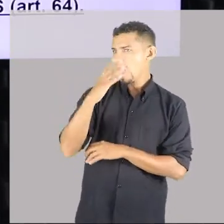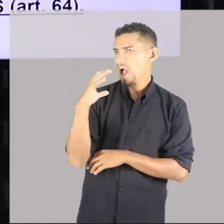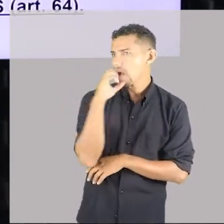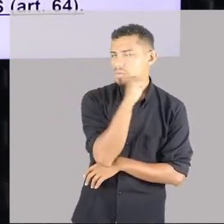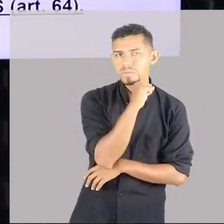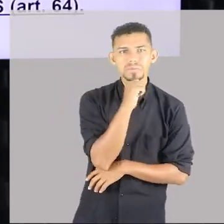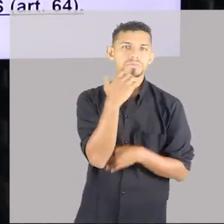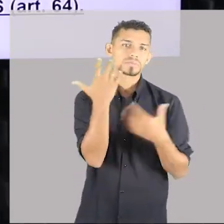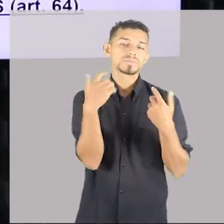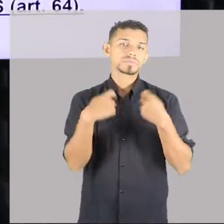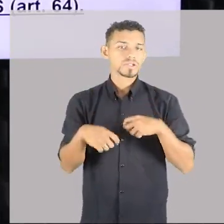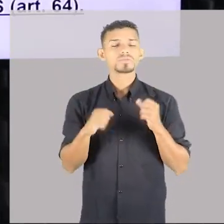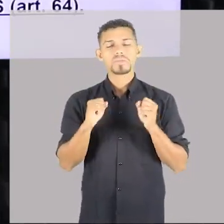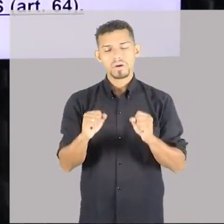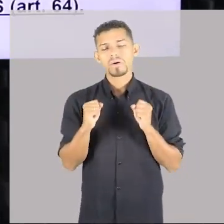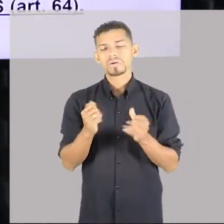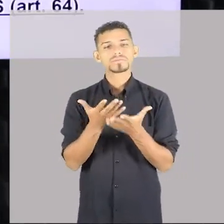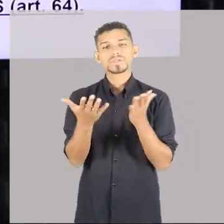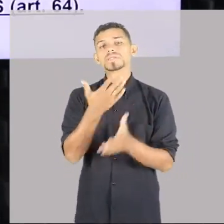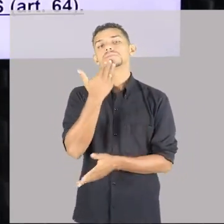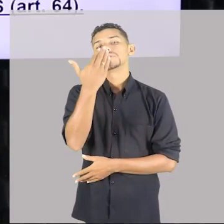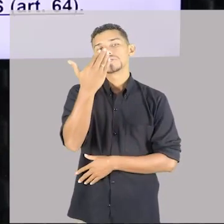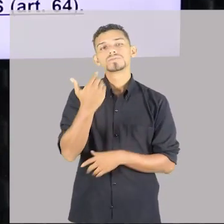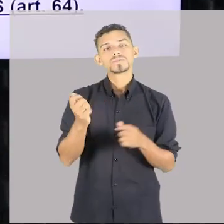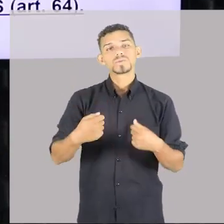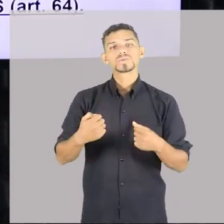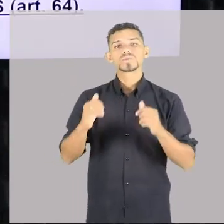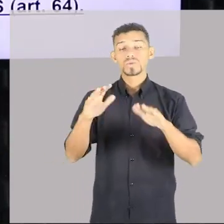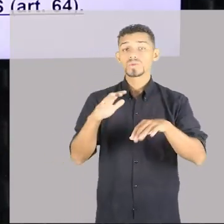impacto imediato, você pode, sim, solicitar um